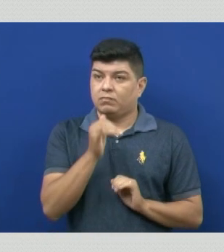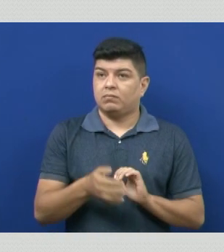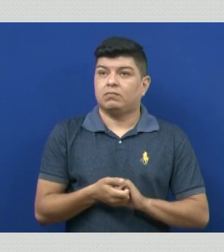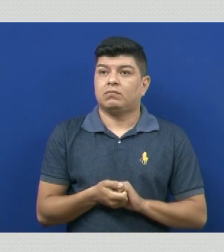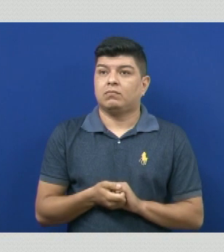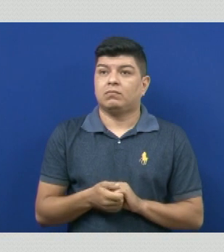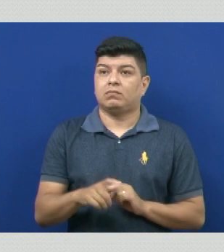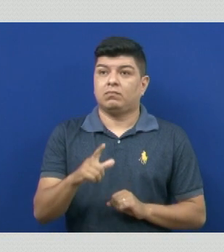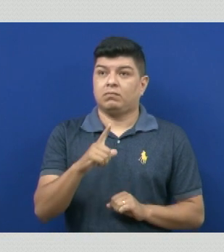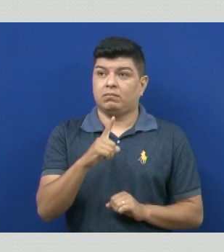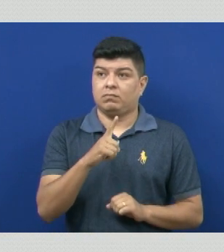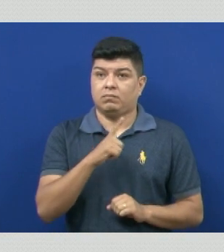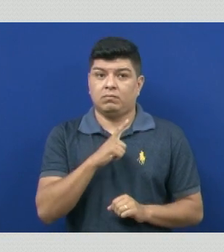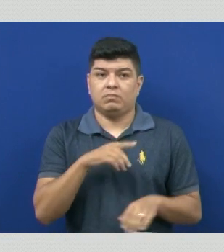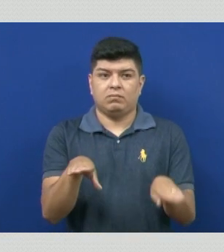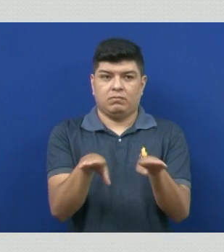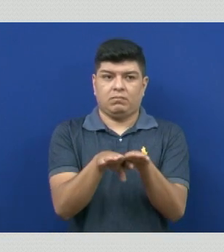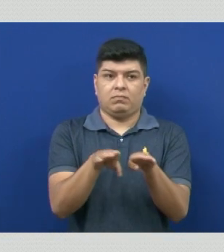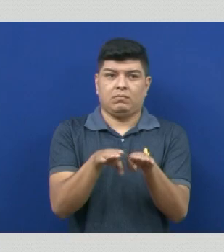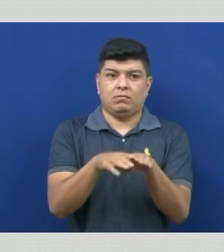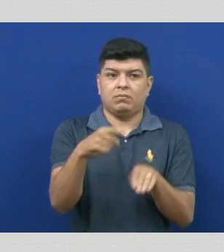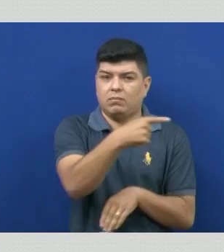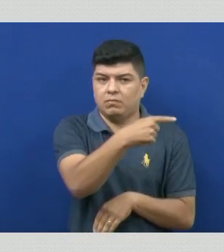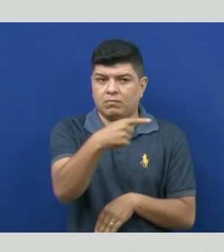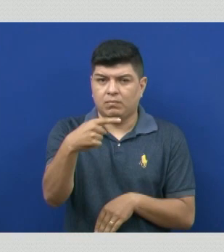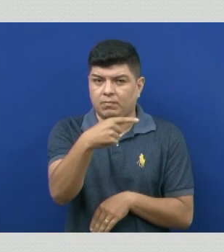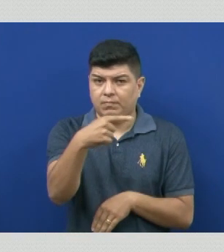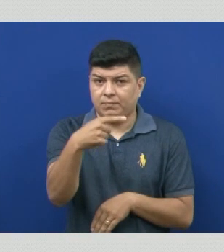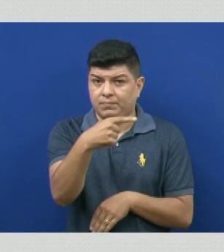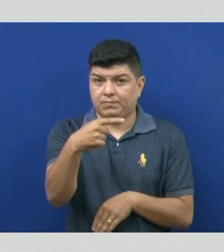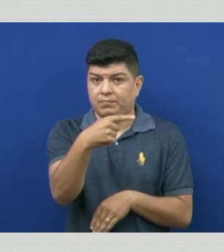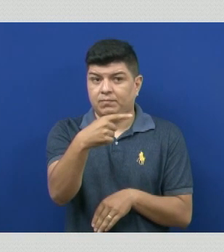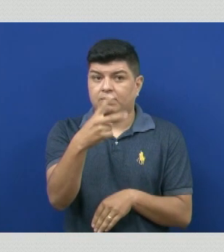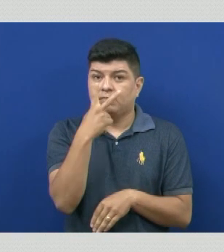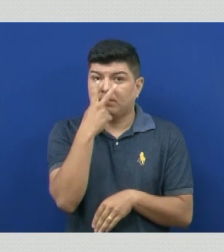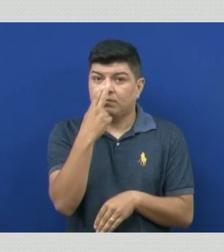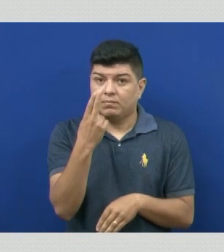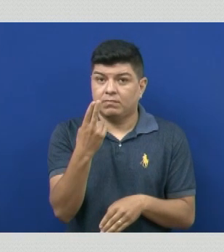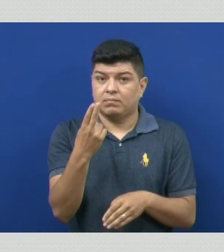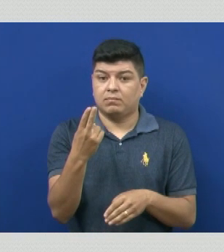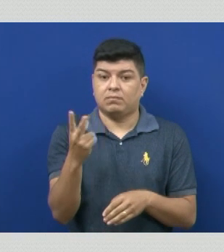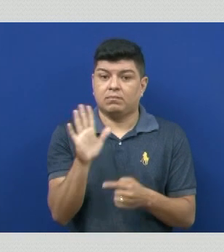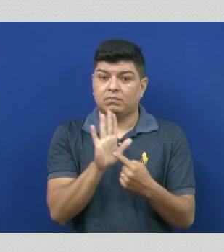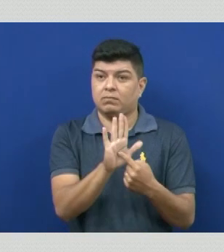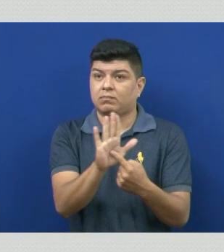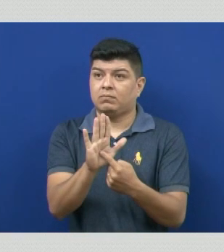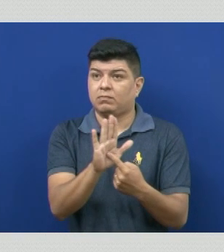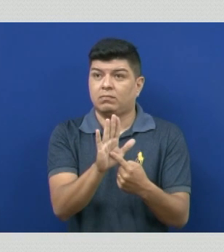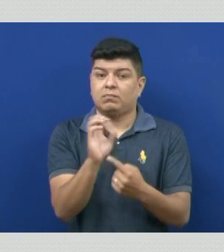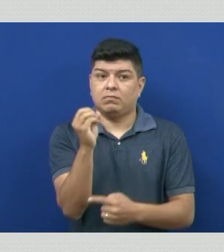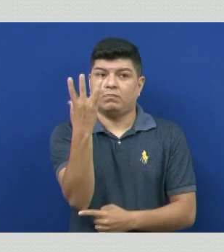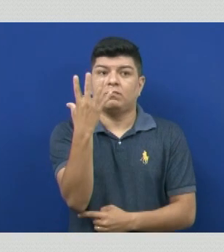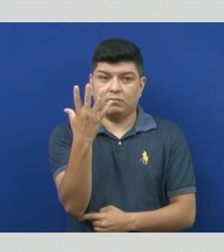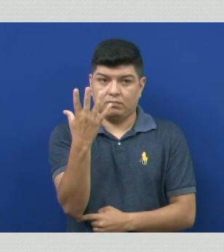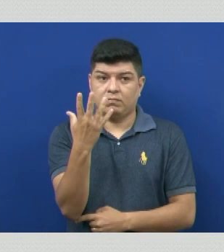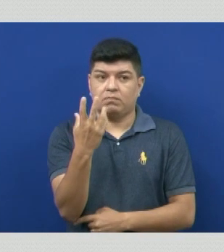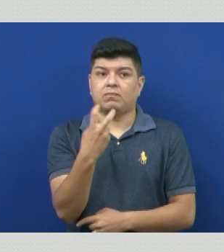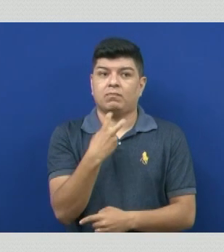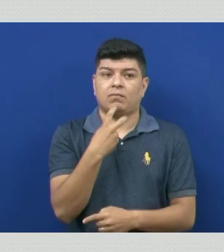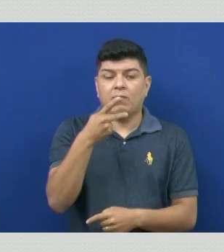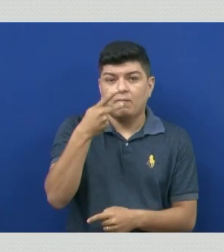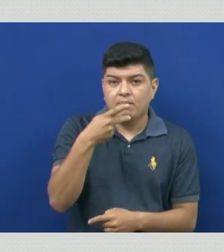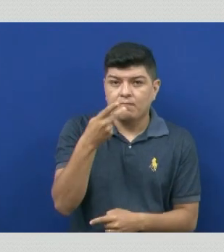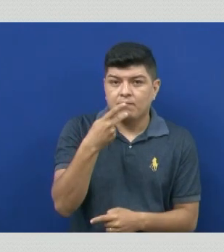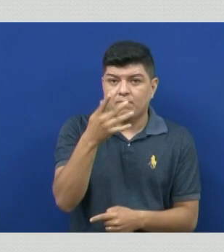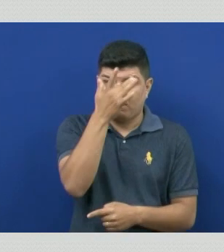Nós também temos o travessão. Em contos maravilhosos, os travessões aparecem sinalizando 2 tipos de ações, para indicar a fala em discurso